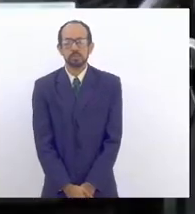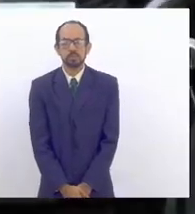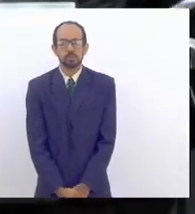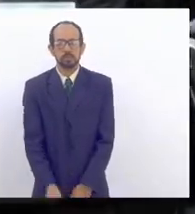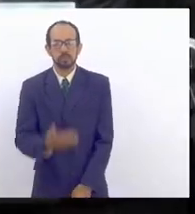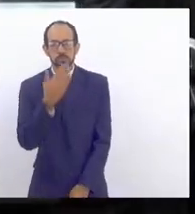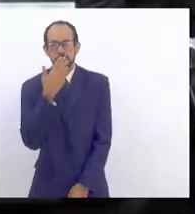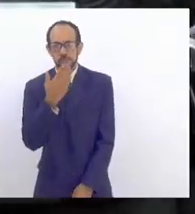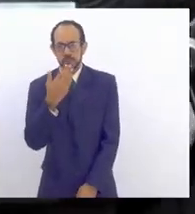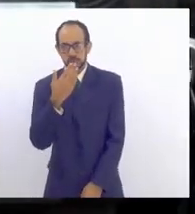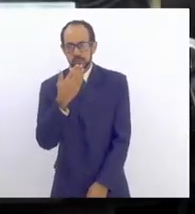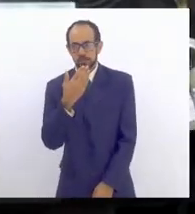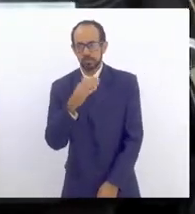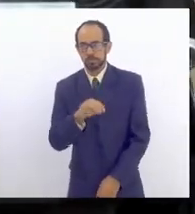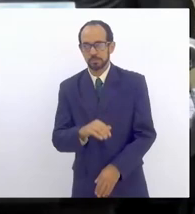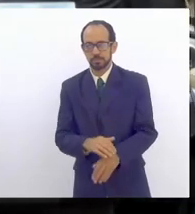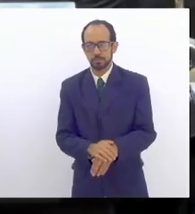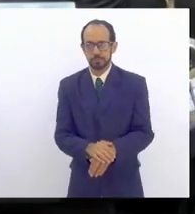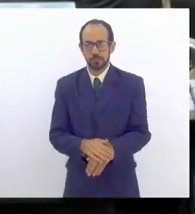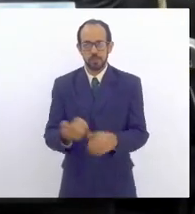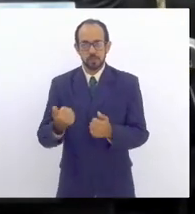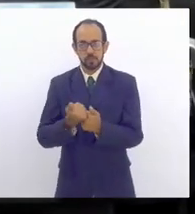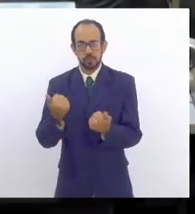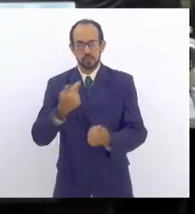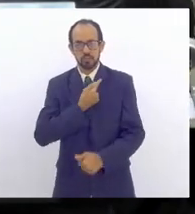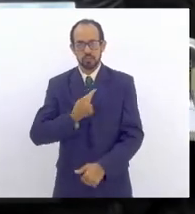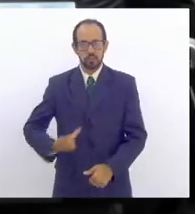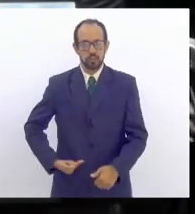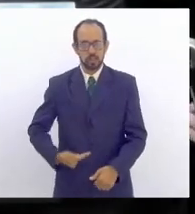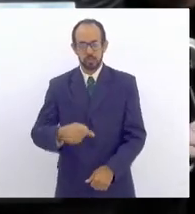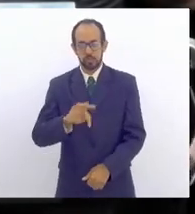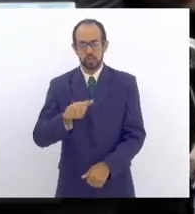Solicito ao vice-governador Tiago Pampolha